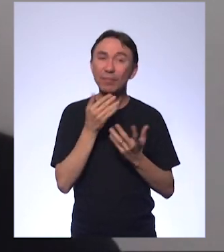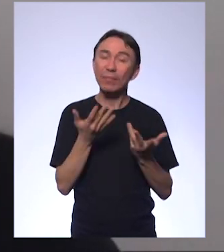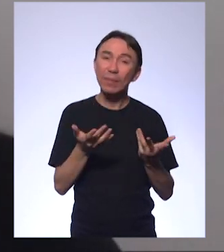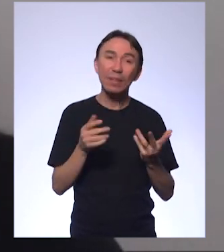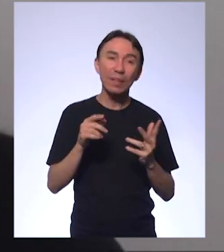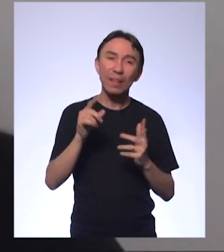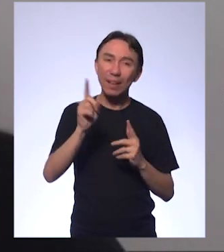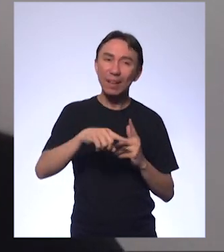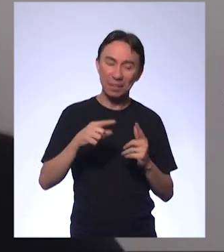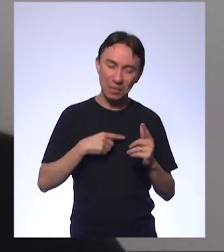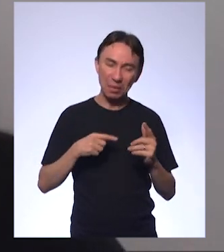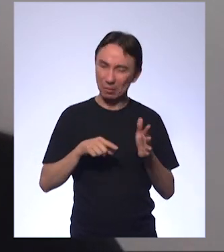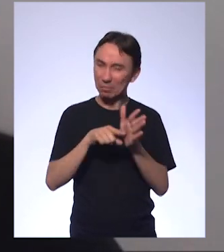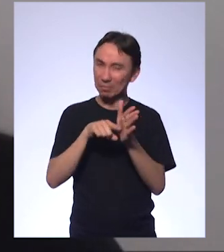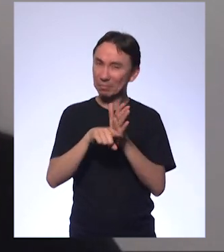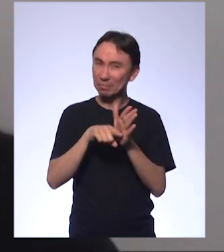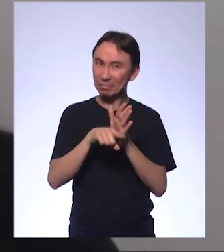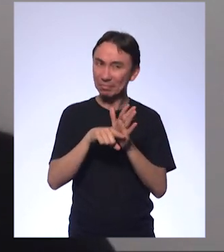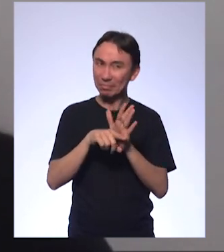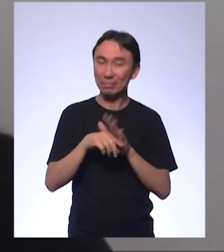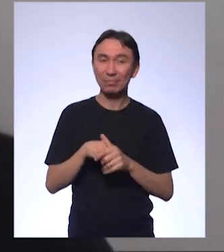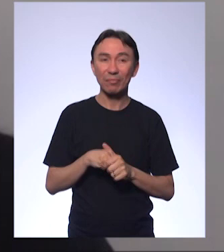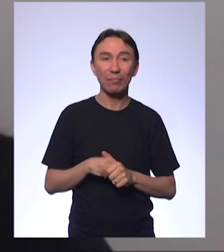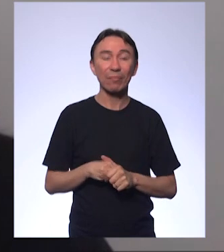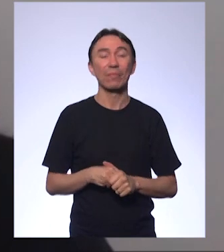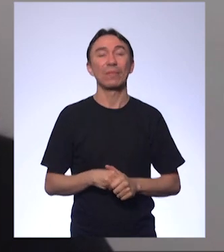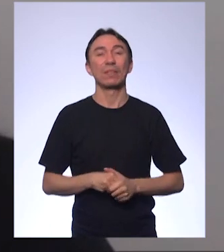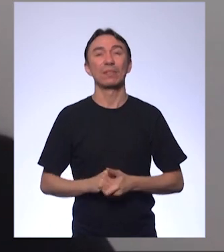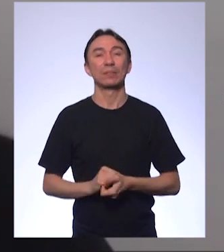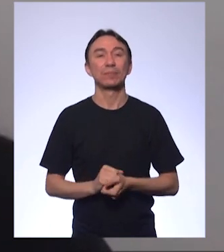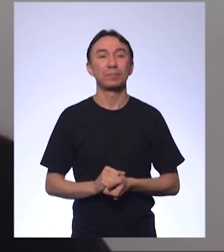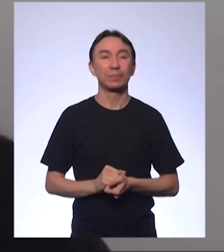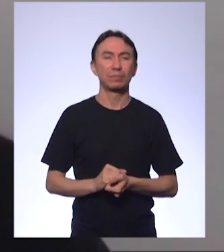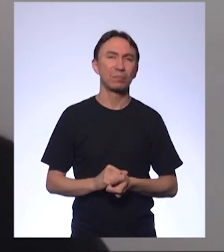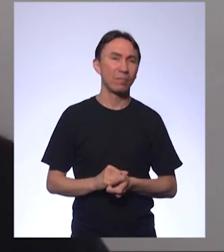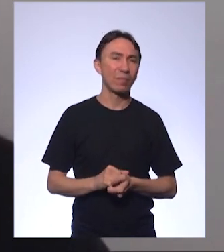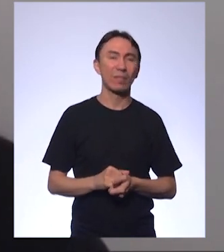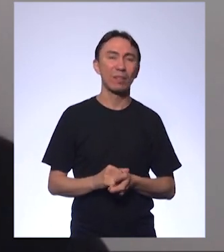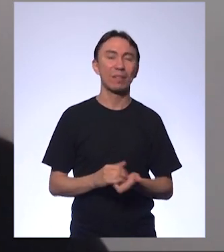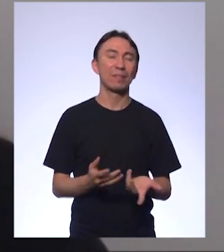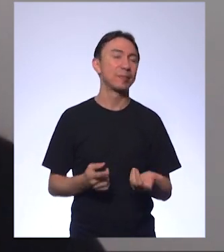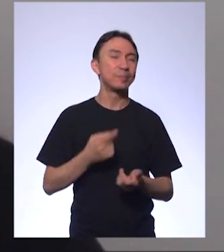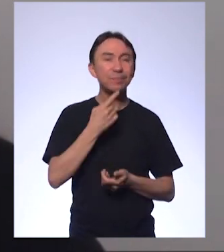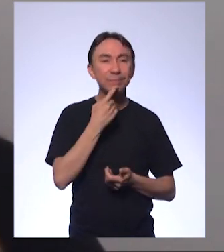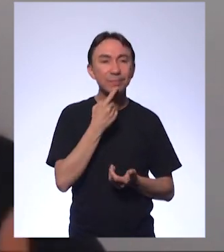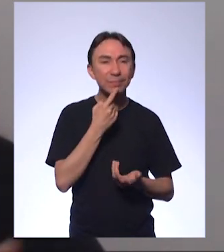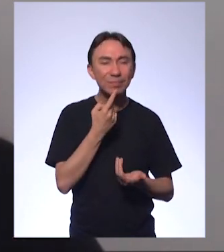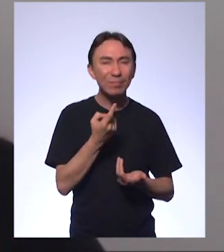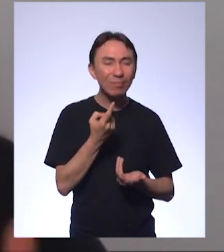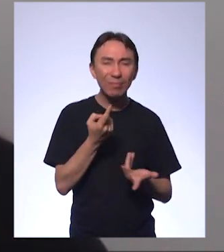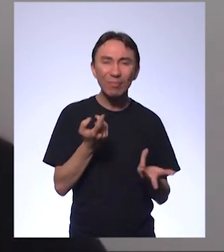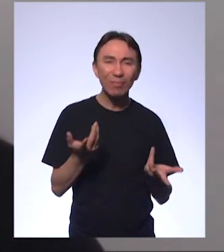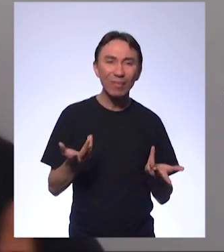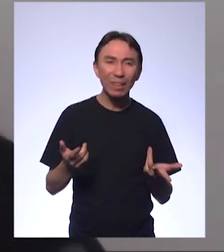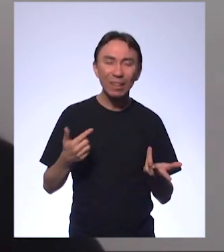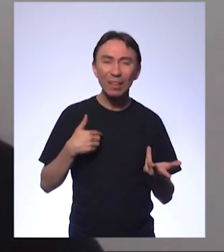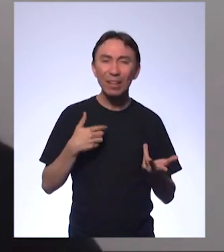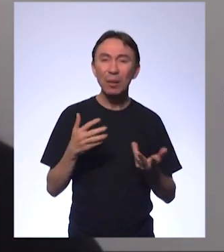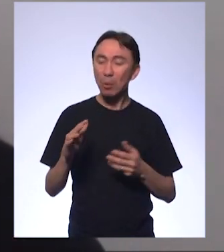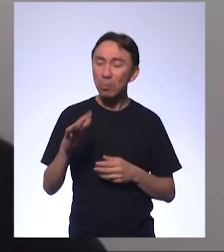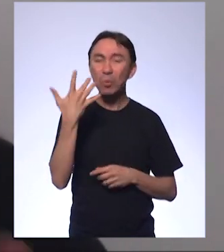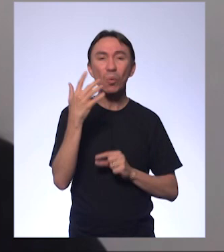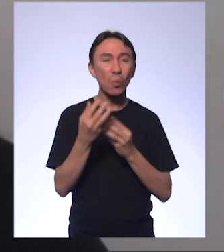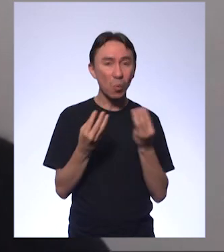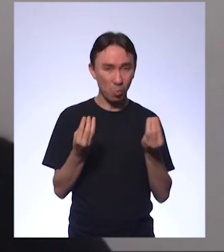caráter que a gente está analisando, tá? E aí, quando a gente fala em caráter, né, que tipo de manifestações que isso